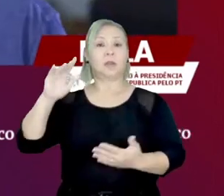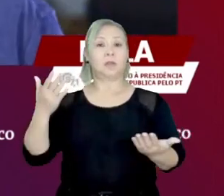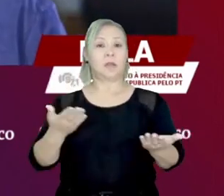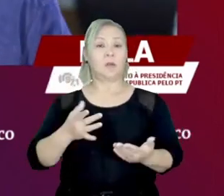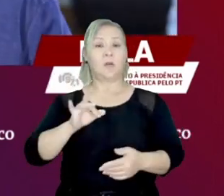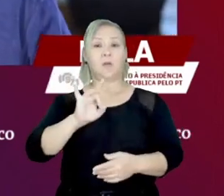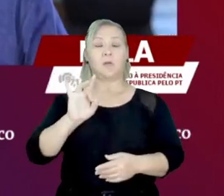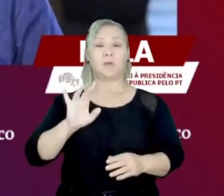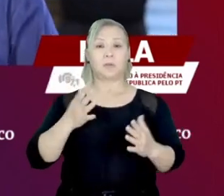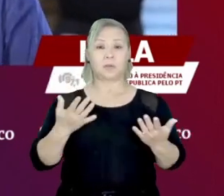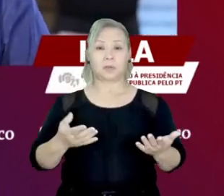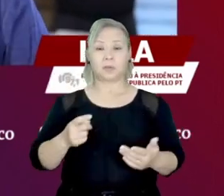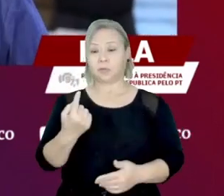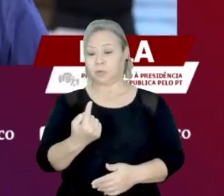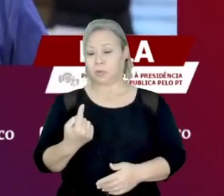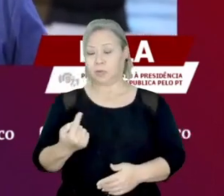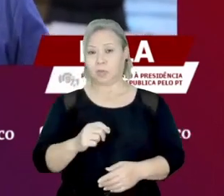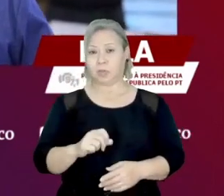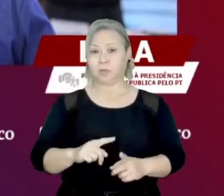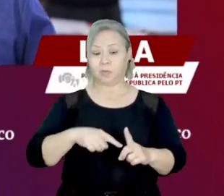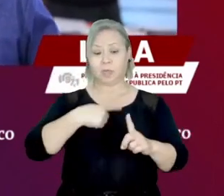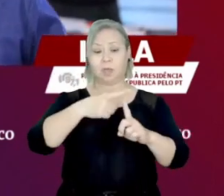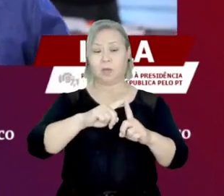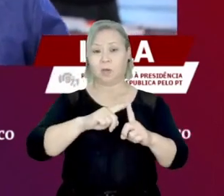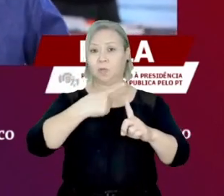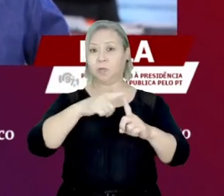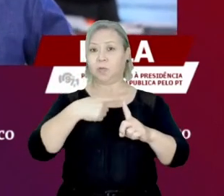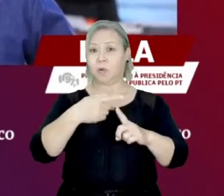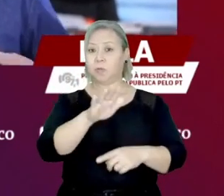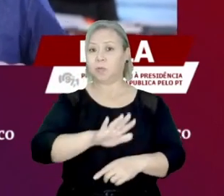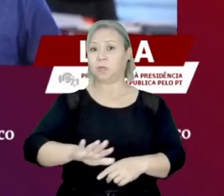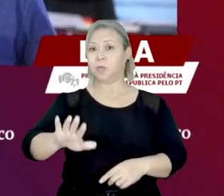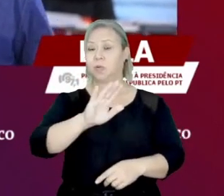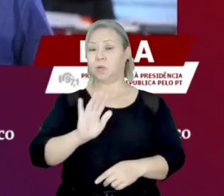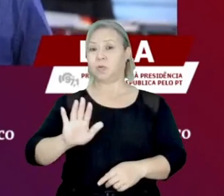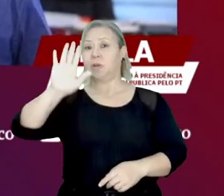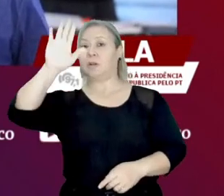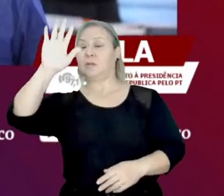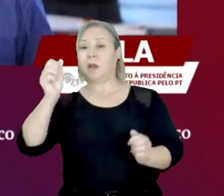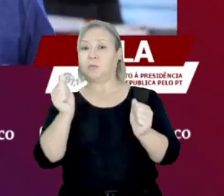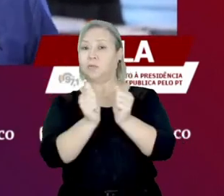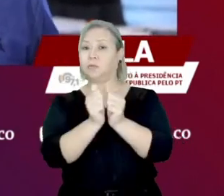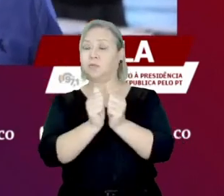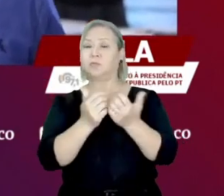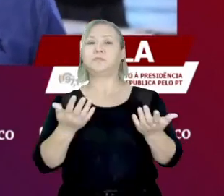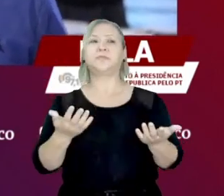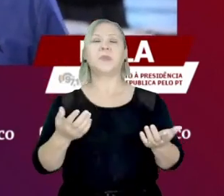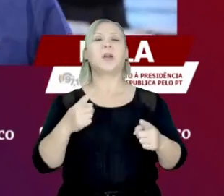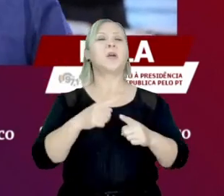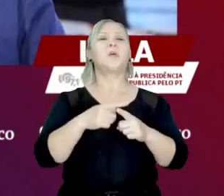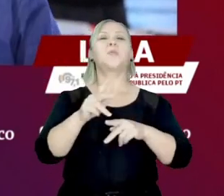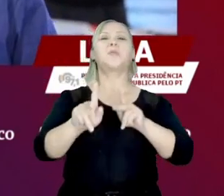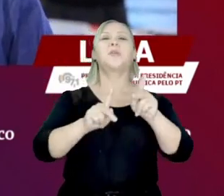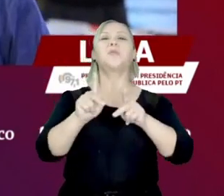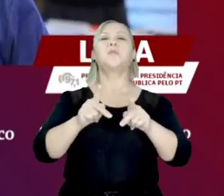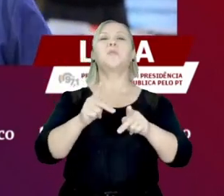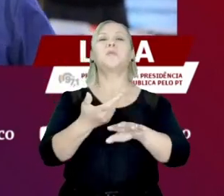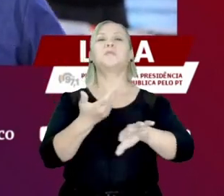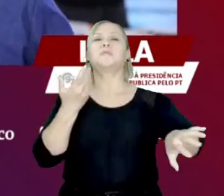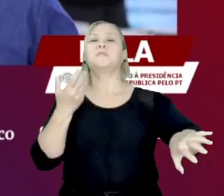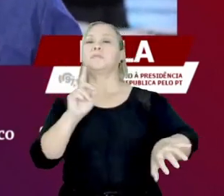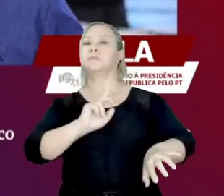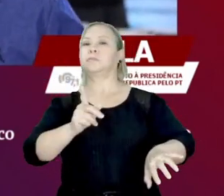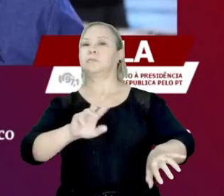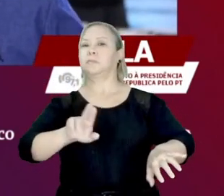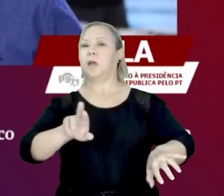que que o povo não fugiu? Ora, porque o que nós estamos tentando mostrar é o que nós fizemos nesse país de bom para o povo. Se